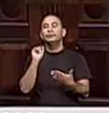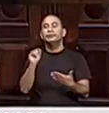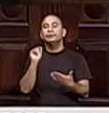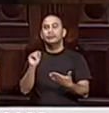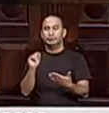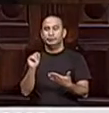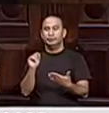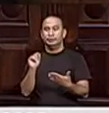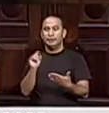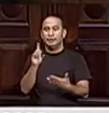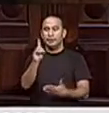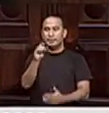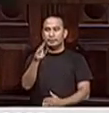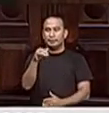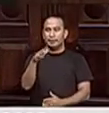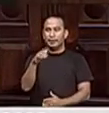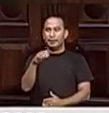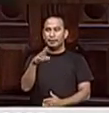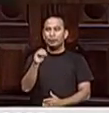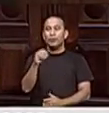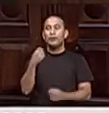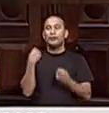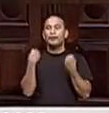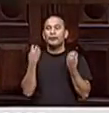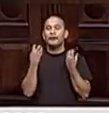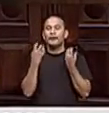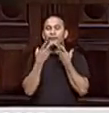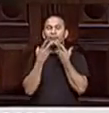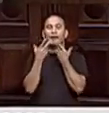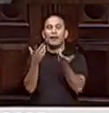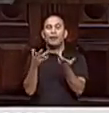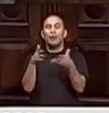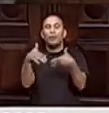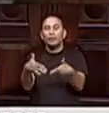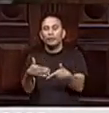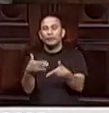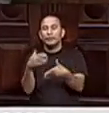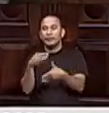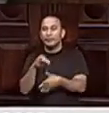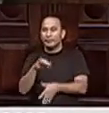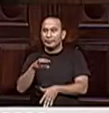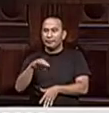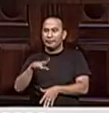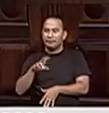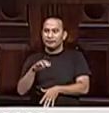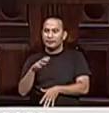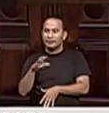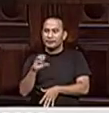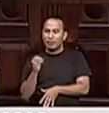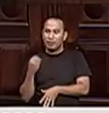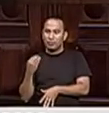que o desembargador pretende dizer quando fala em intervenção no Rio de Janeiro?